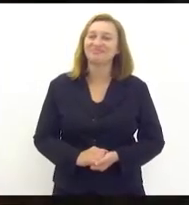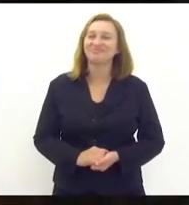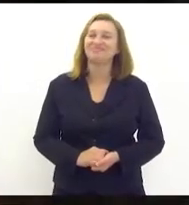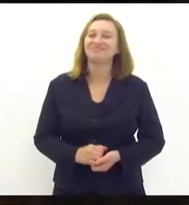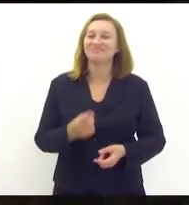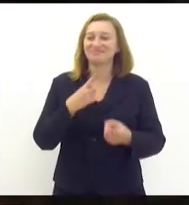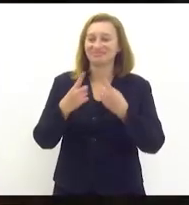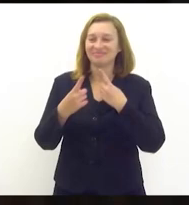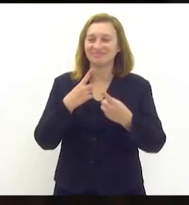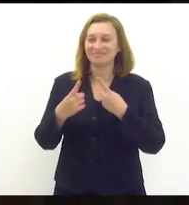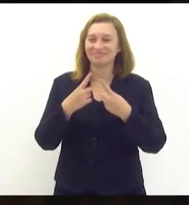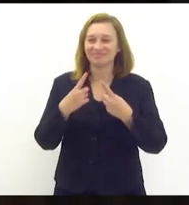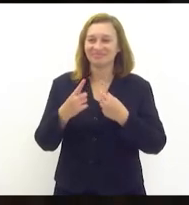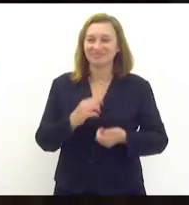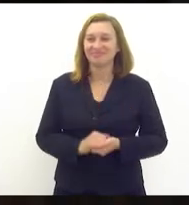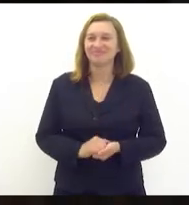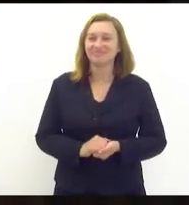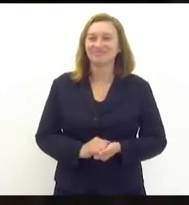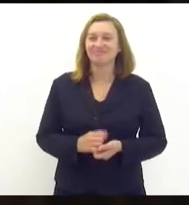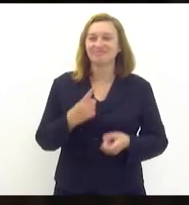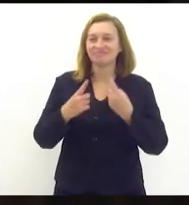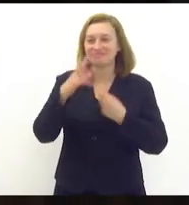em discussão